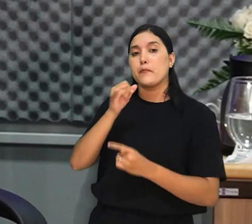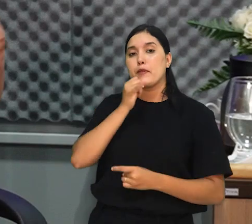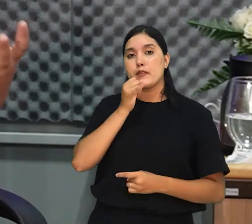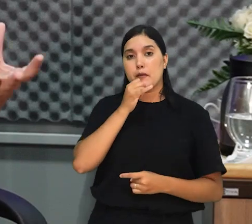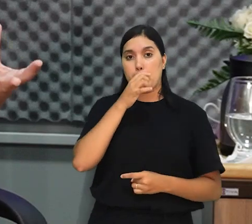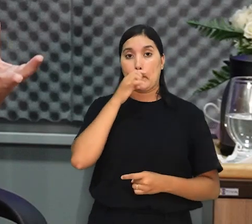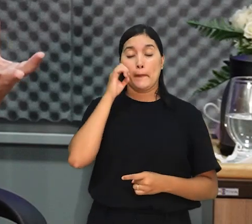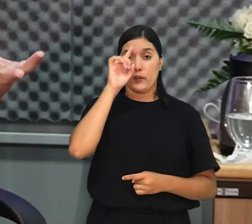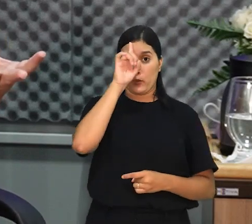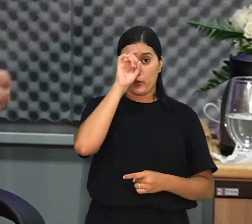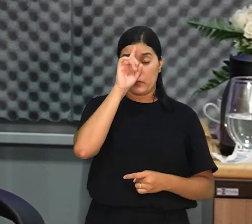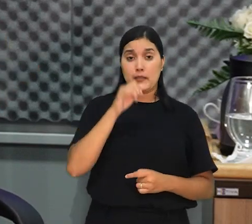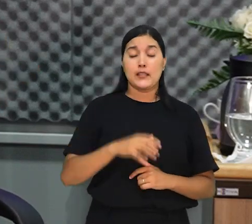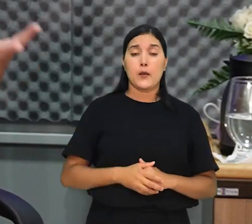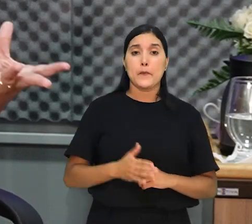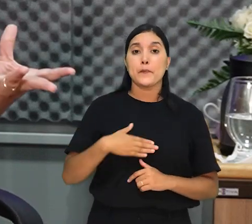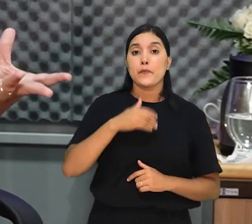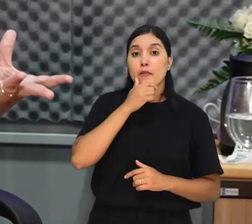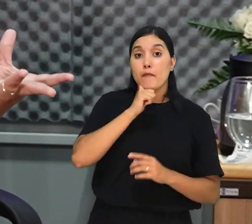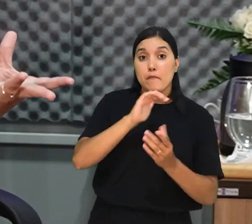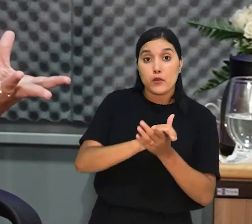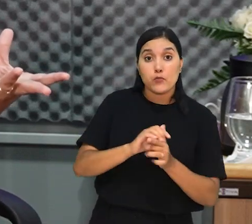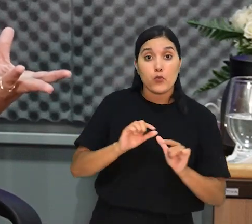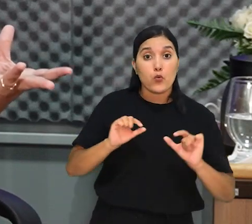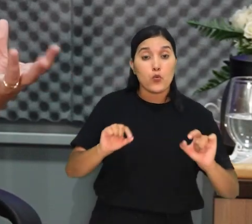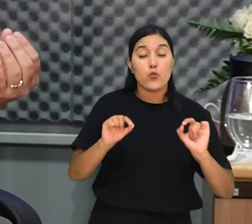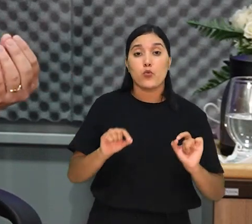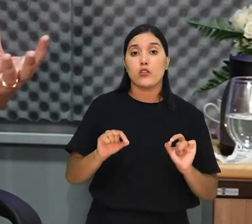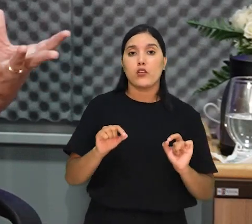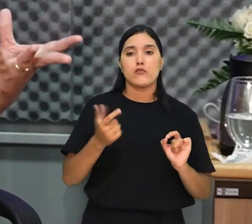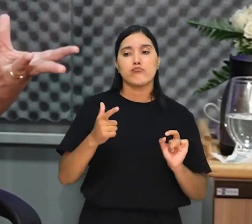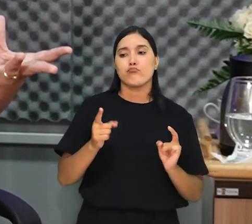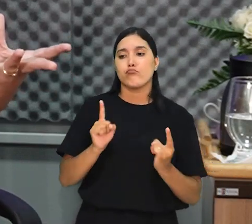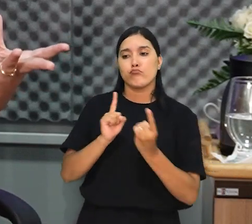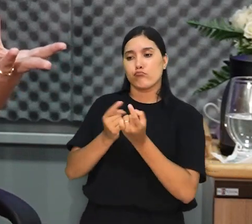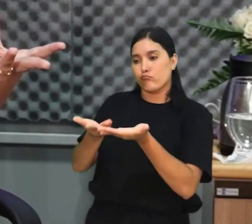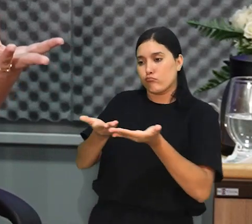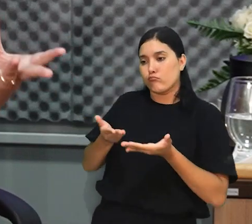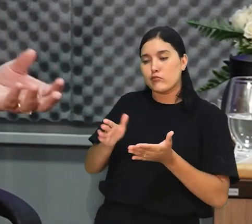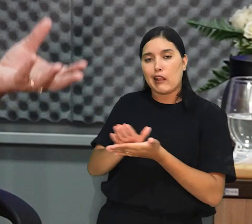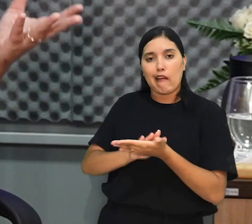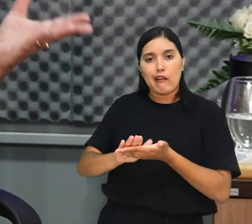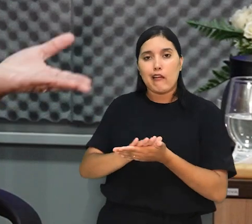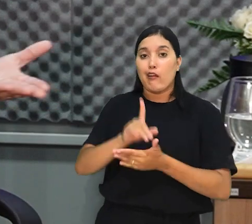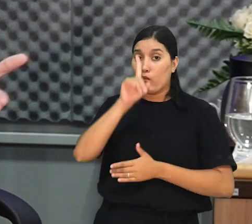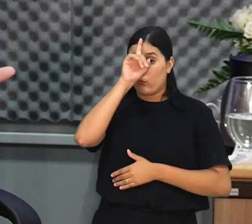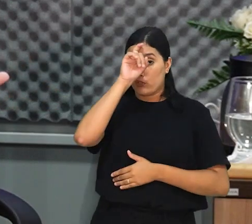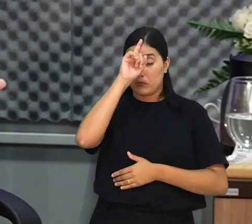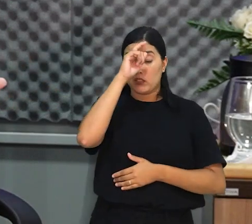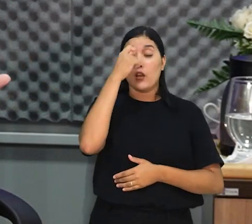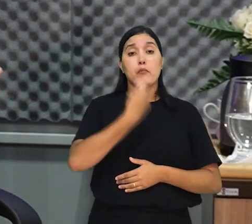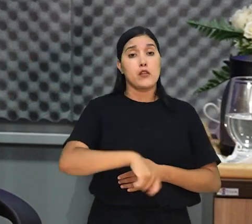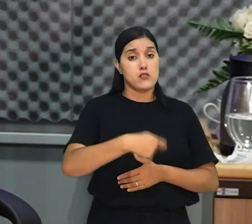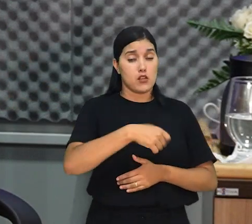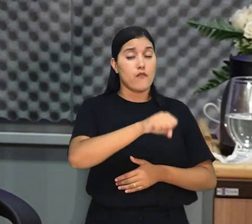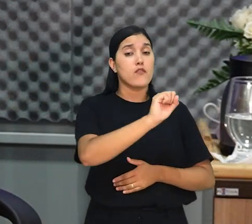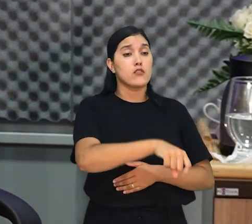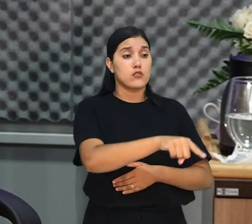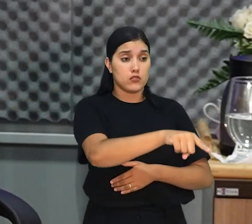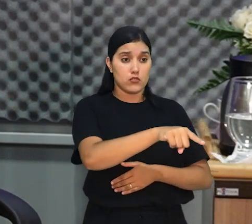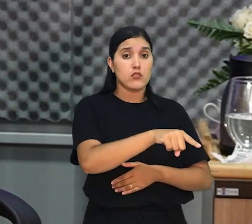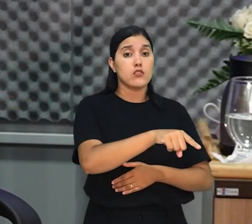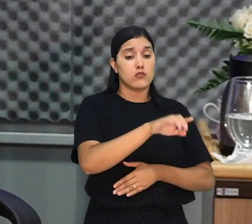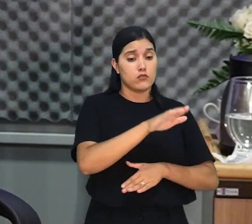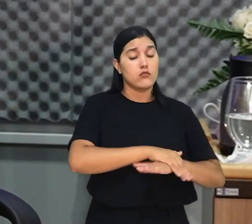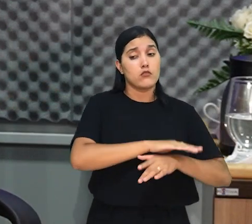hospital, que o meu esposo ele não teve esse acolhimento, ele não teve esse amparo, o hospital deveria sim, né,